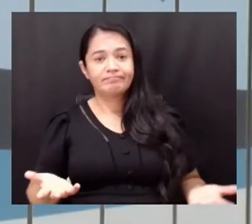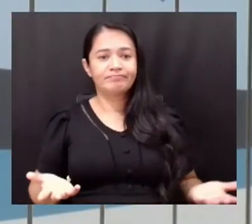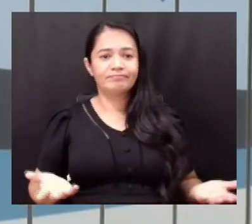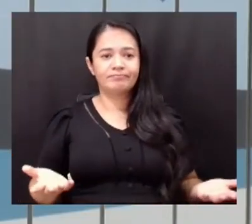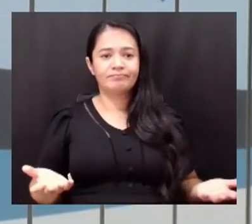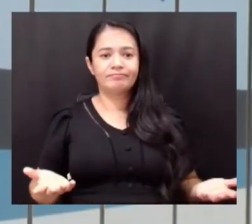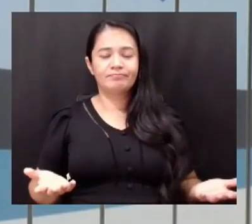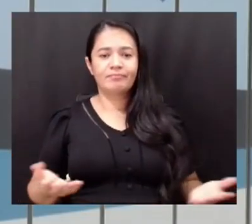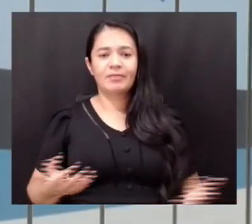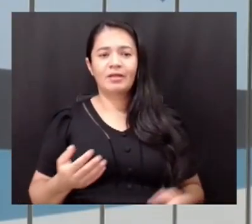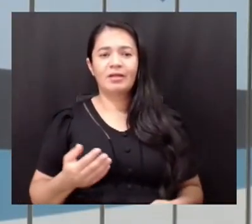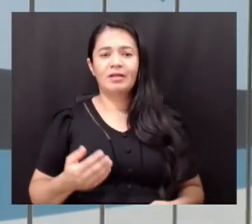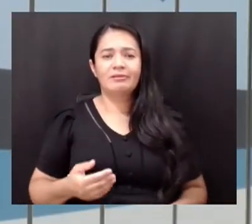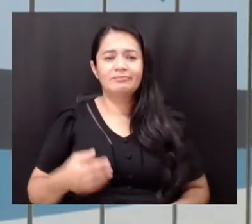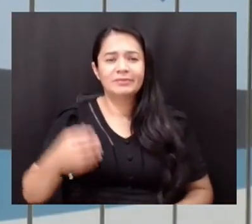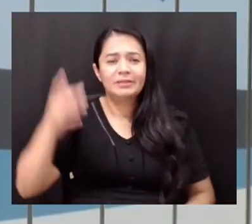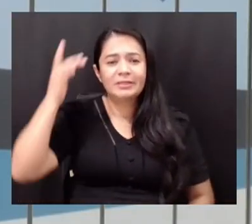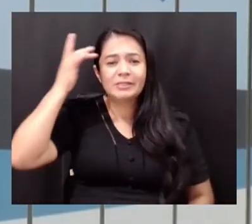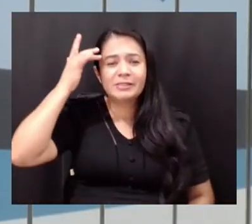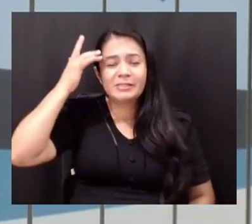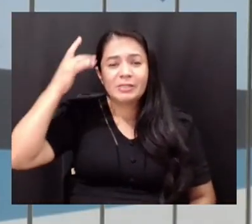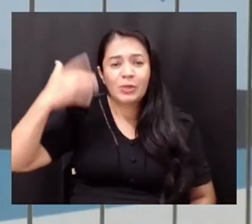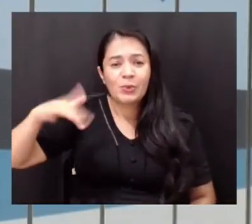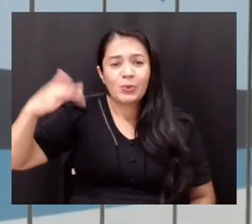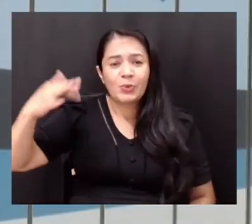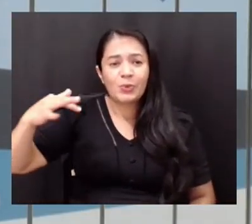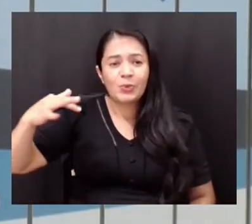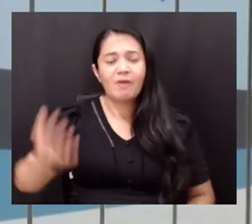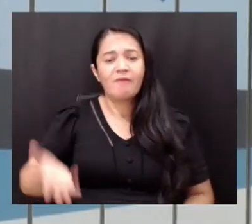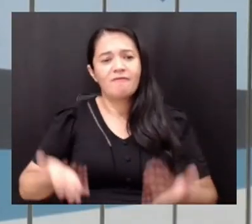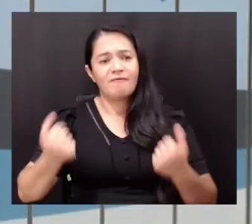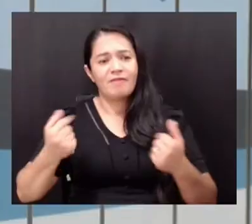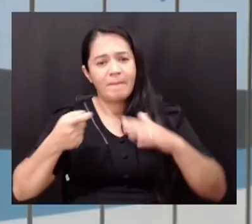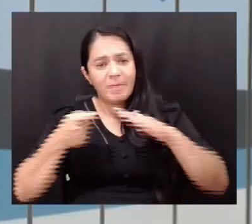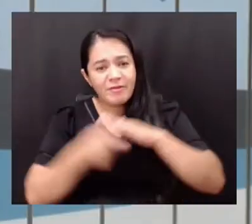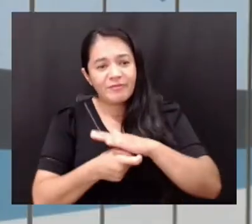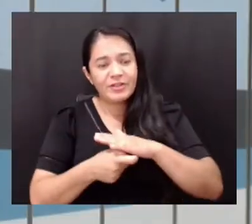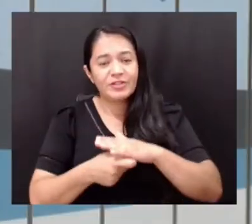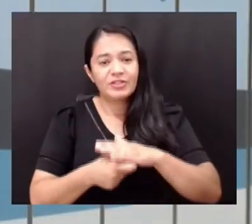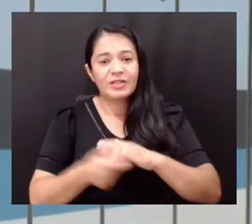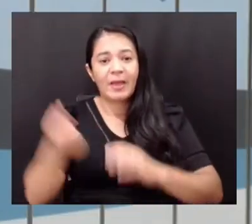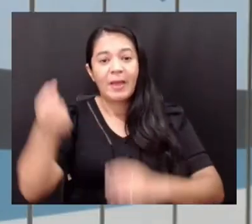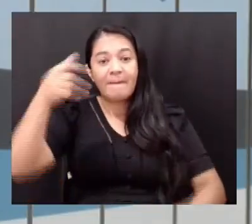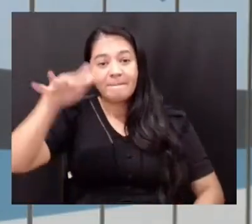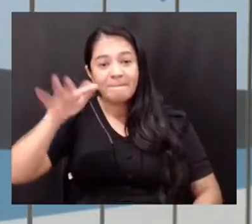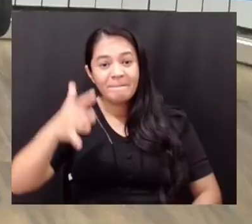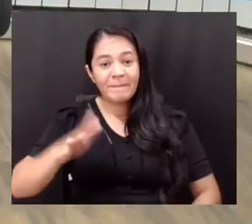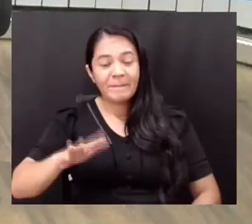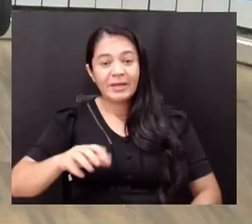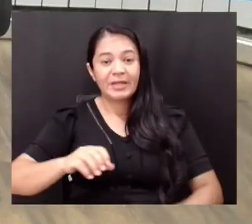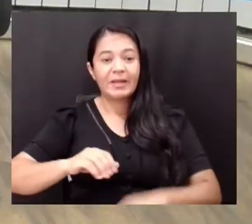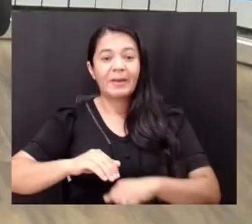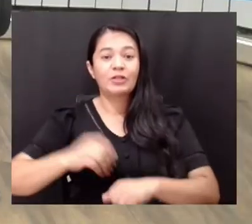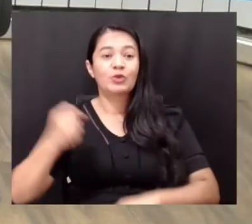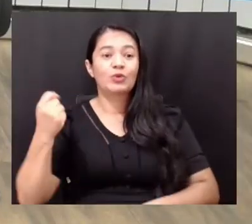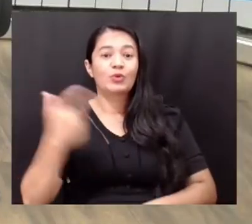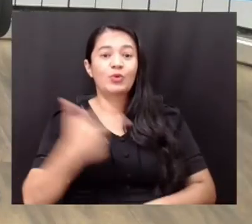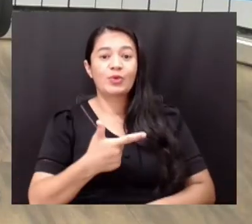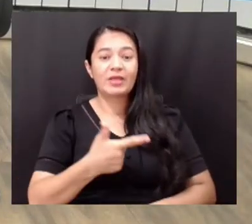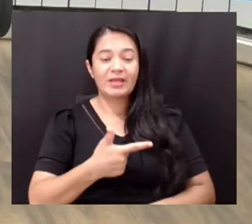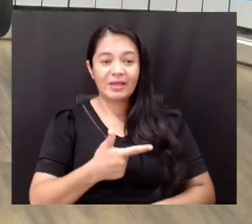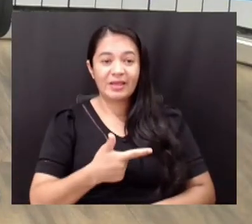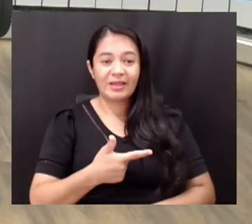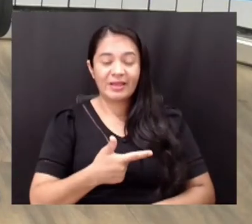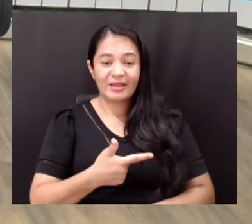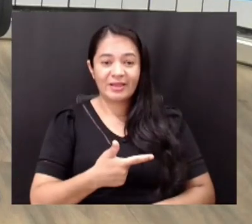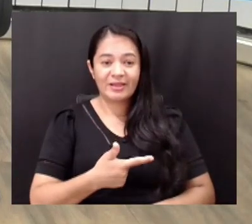né? Vamos investir, sai mais barato eu fazer isso, não chama nem de